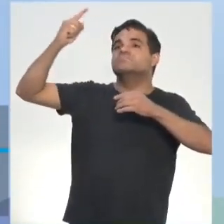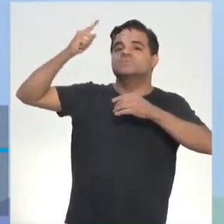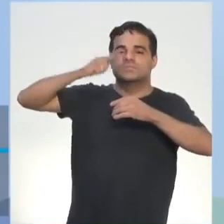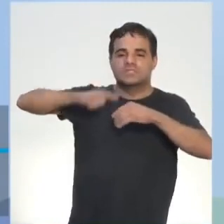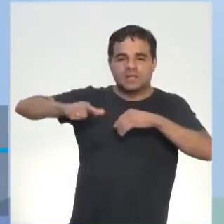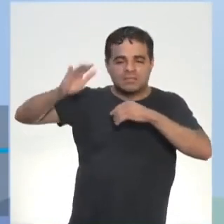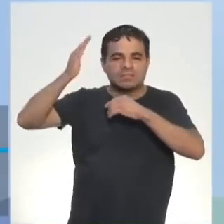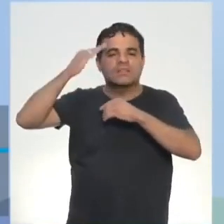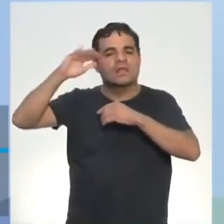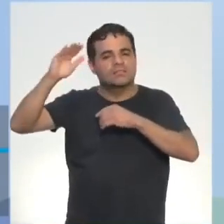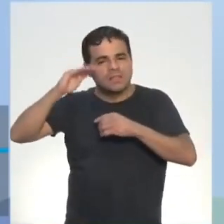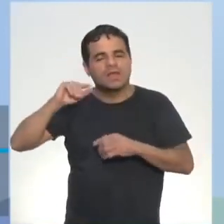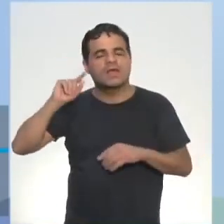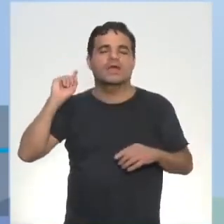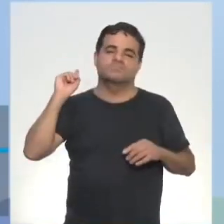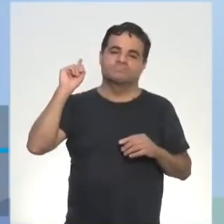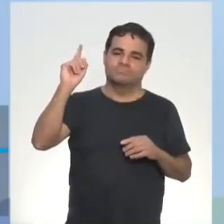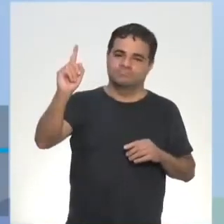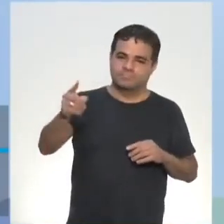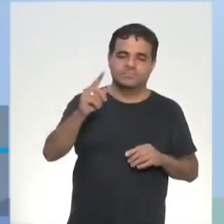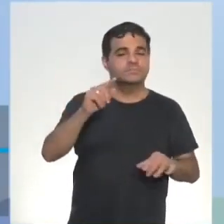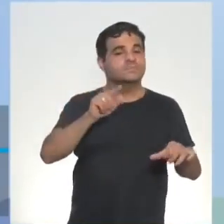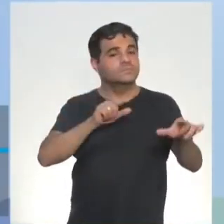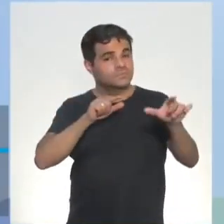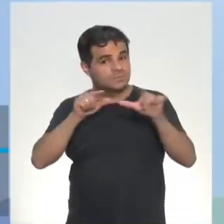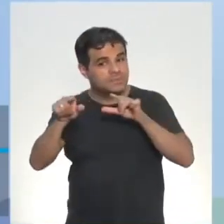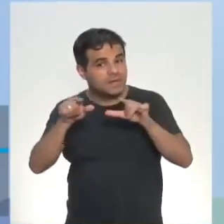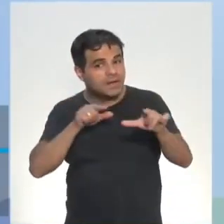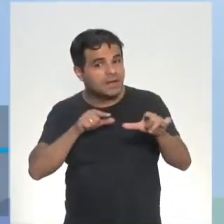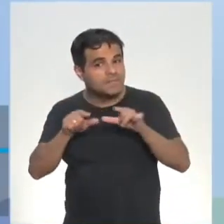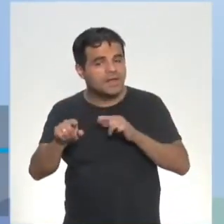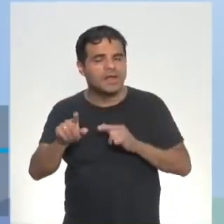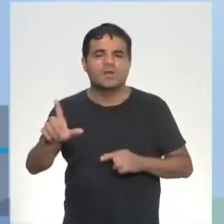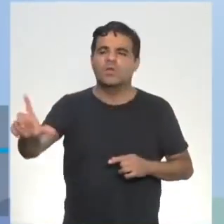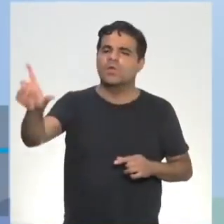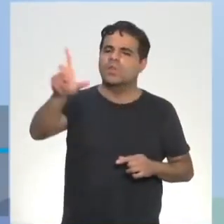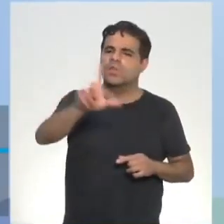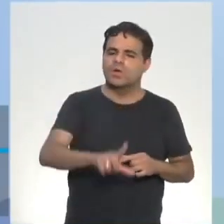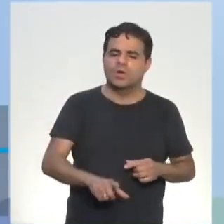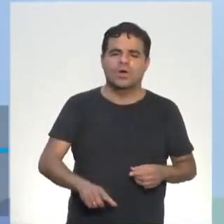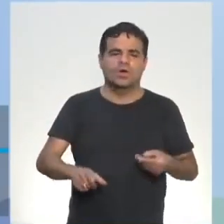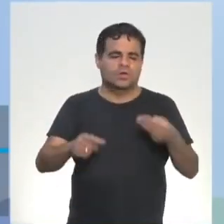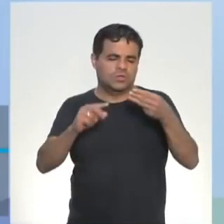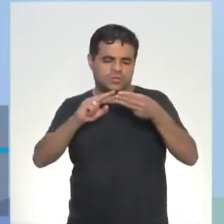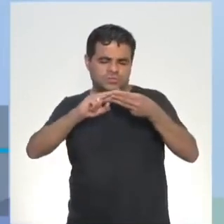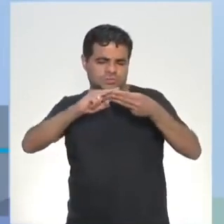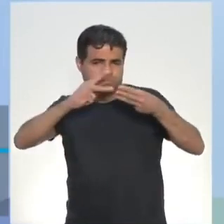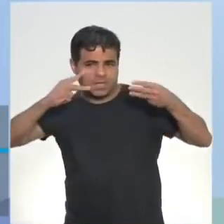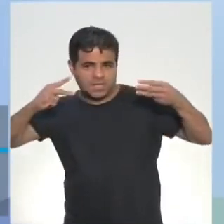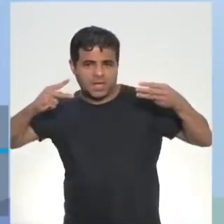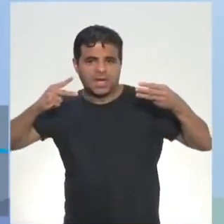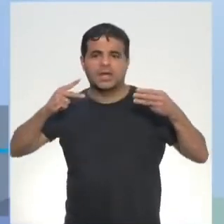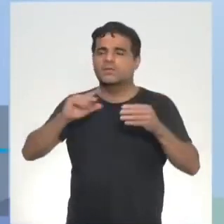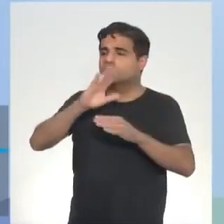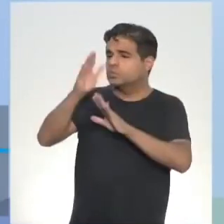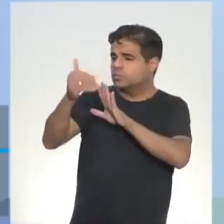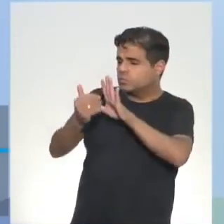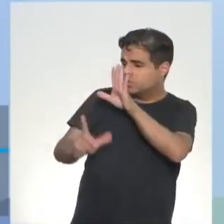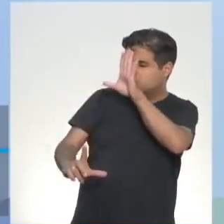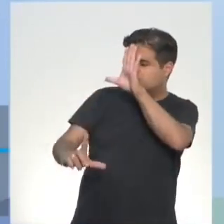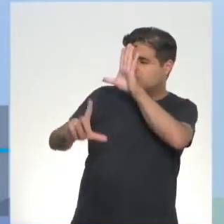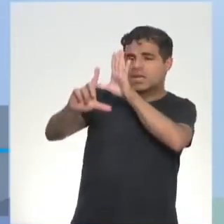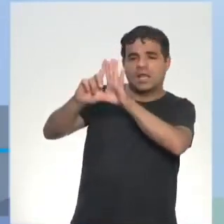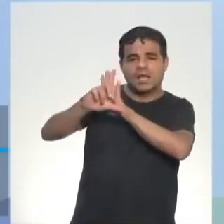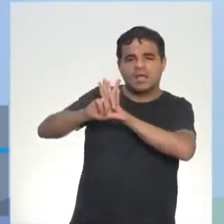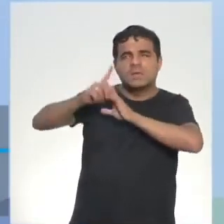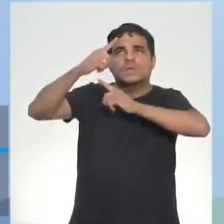entender um pouquinho mais a respeito do seu trabalho, né? Óbvio que Mendel e todas as suas leis e as ideias